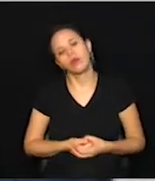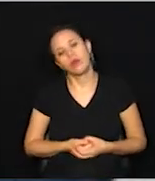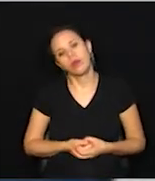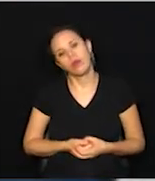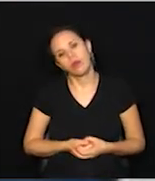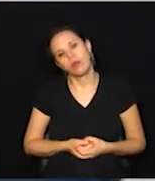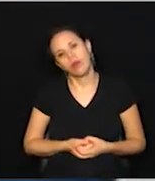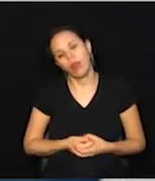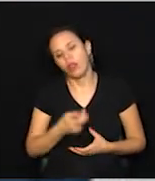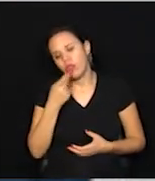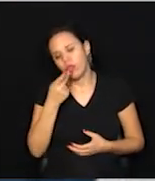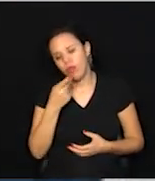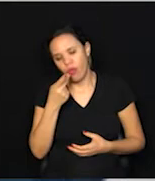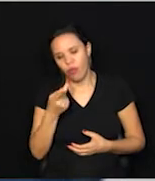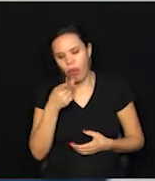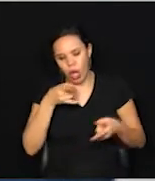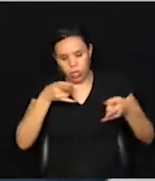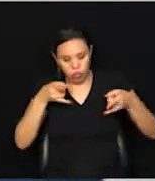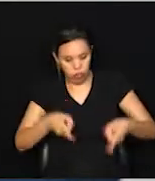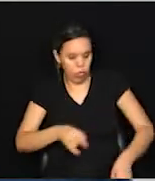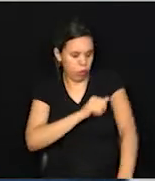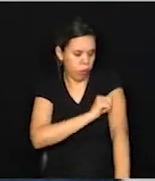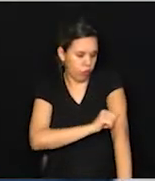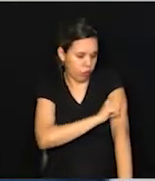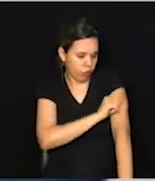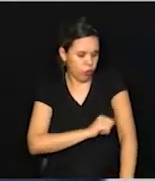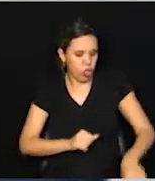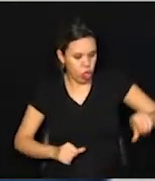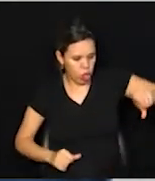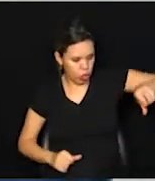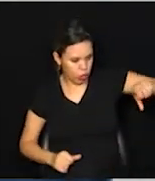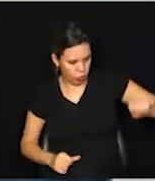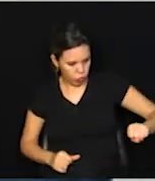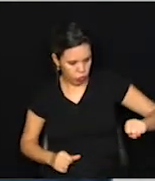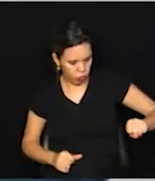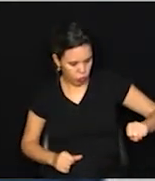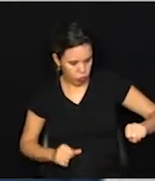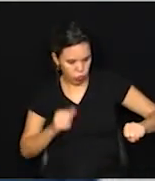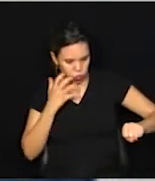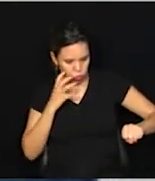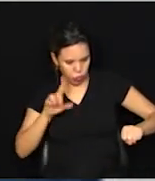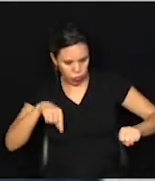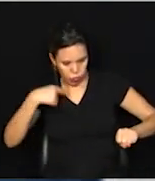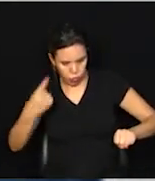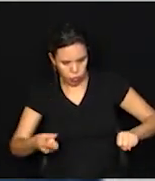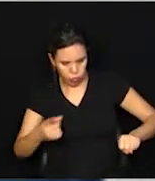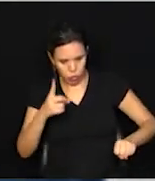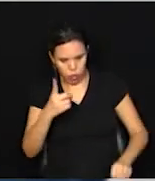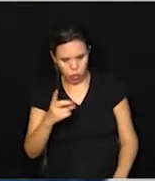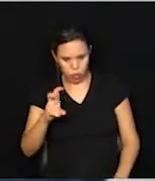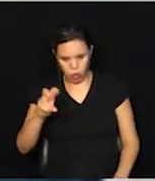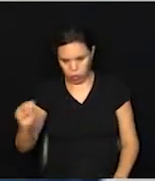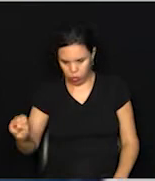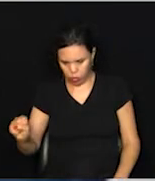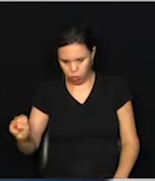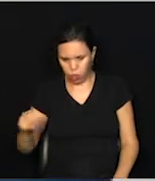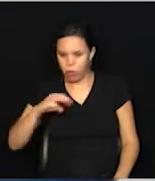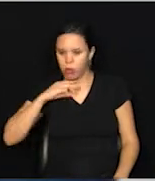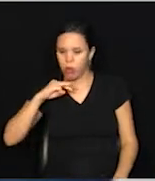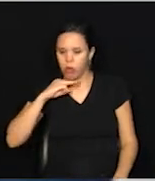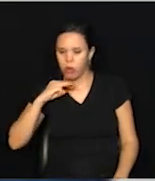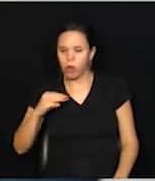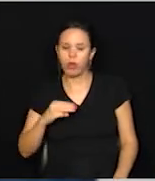em enfermaria, nós passamos de 98 leitos em fevereiro para 158 leitos em março